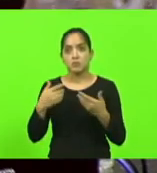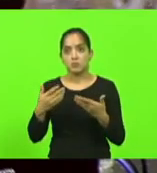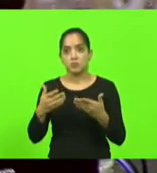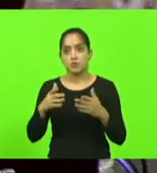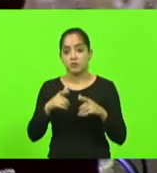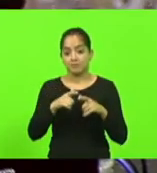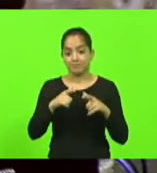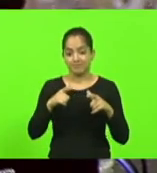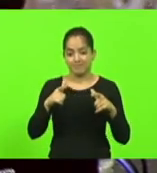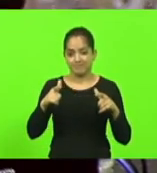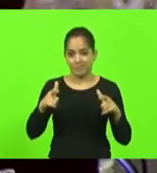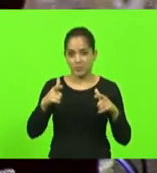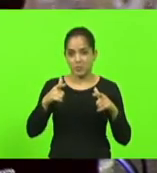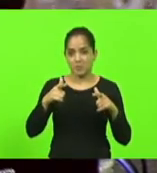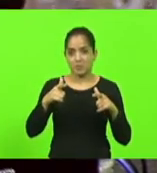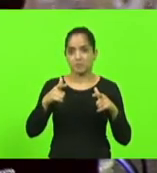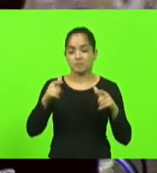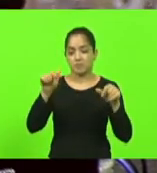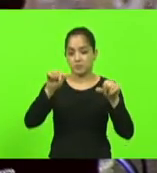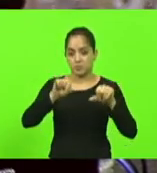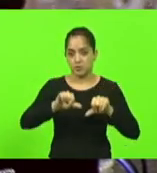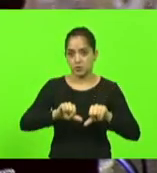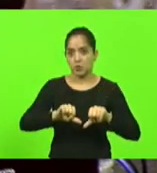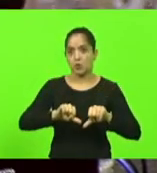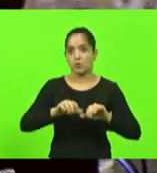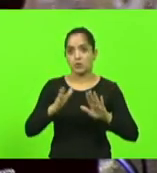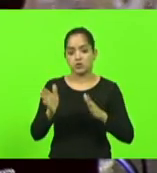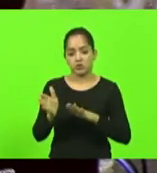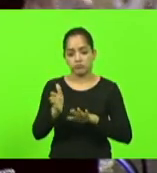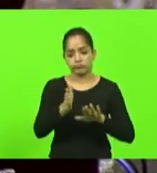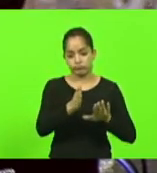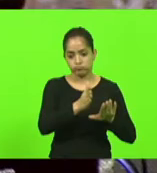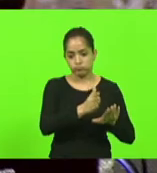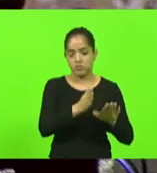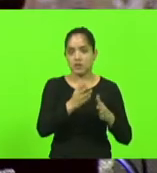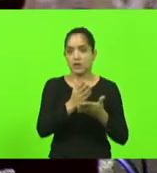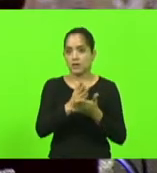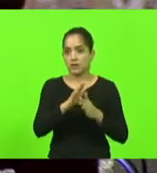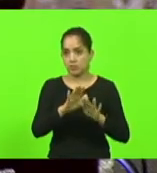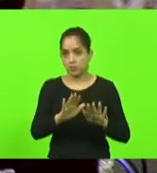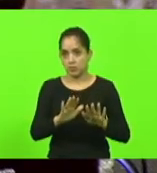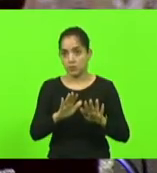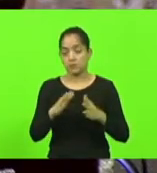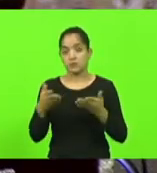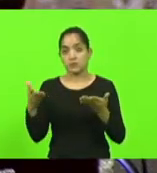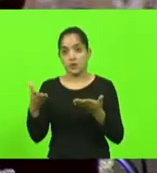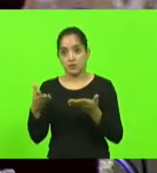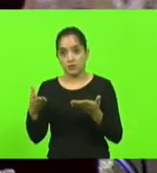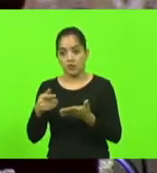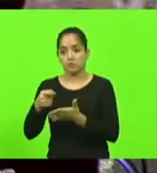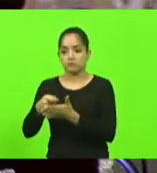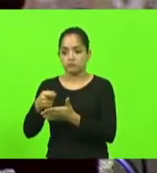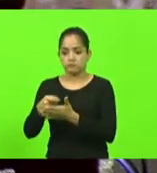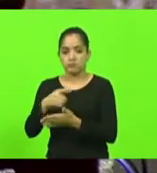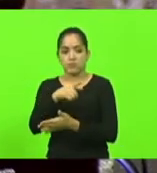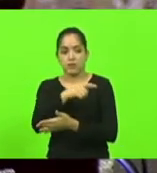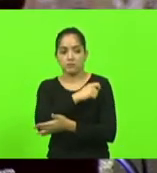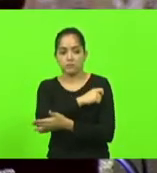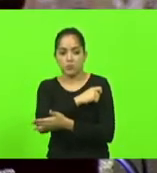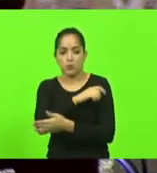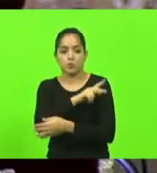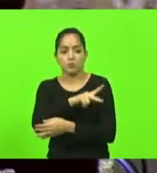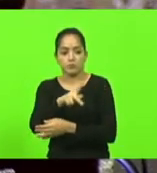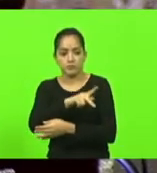maior crise da pandemia, as coisas estão se acomodando, se nós estamos cobrando que o aluno tem que estar na escola, que o professor tem que estar na